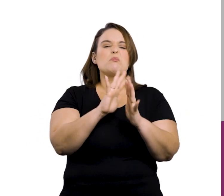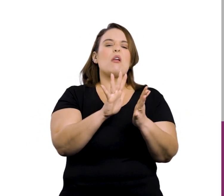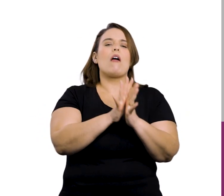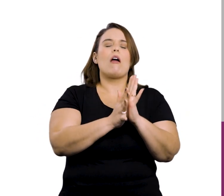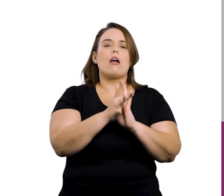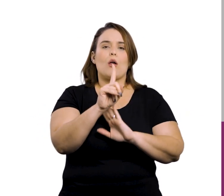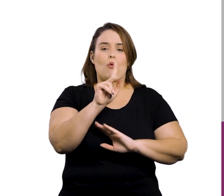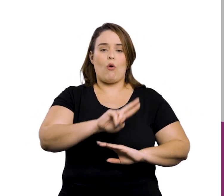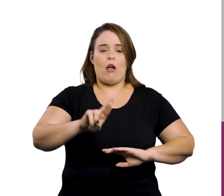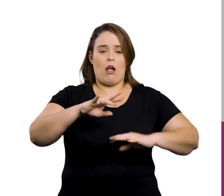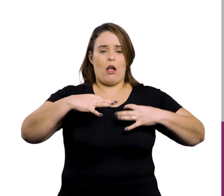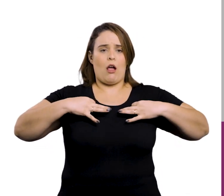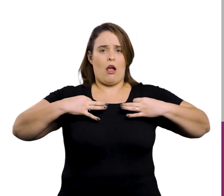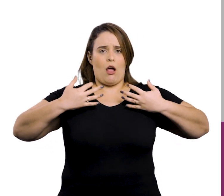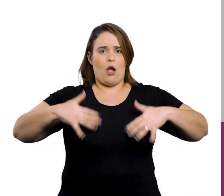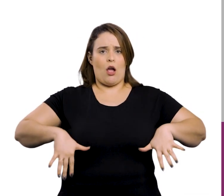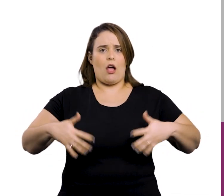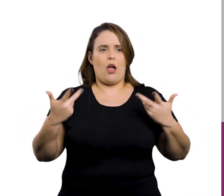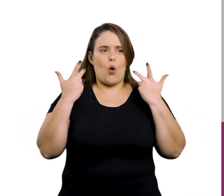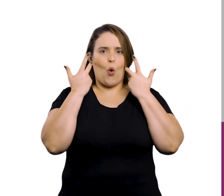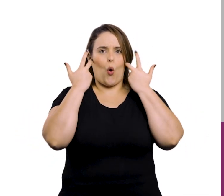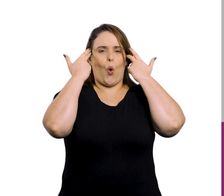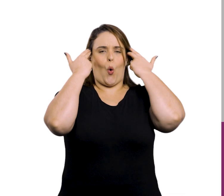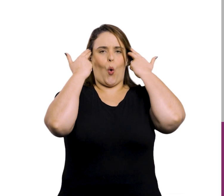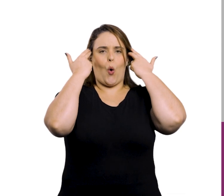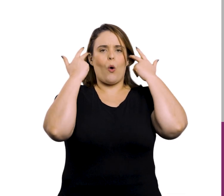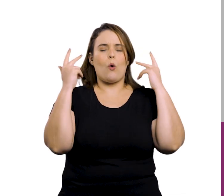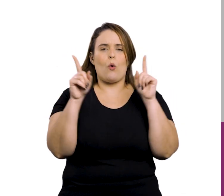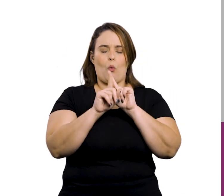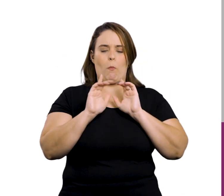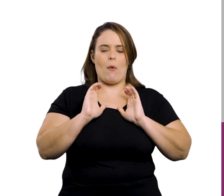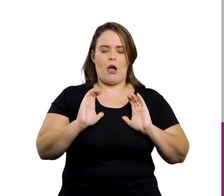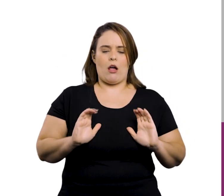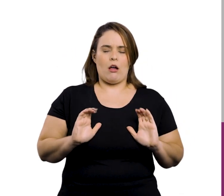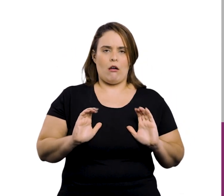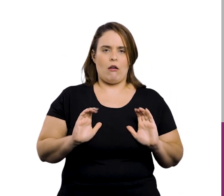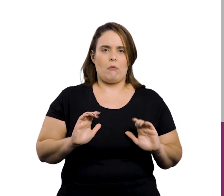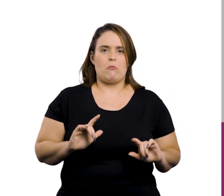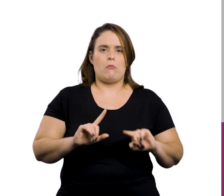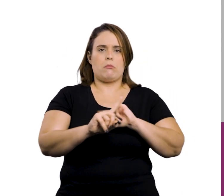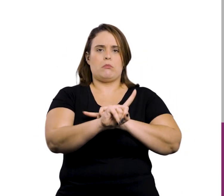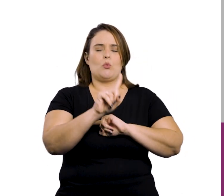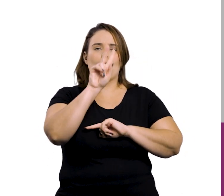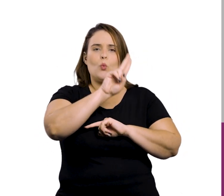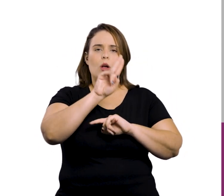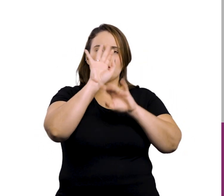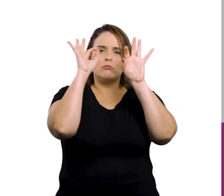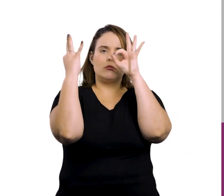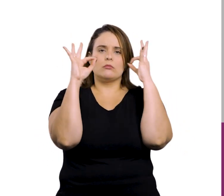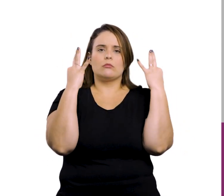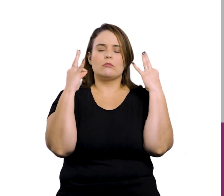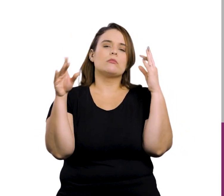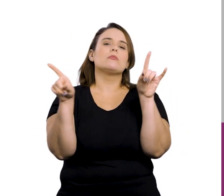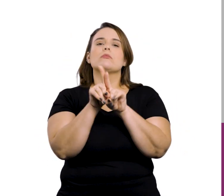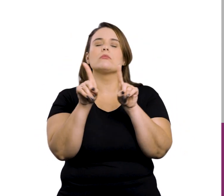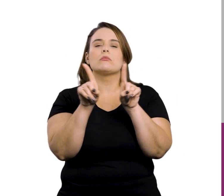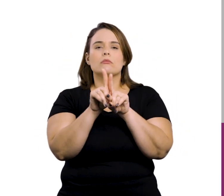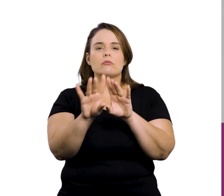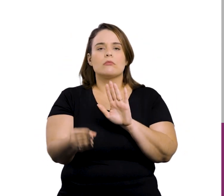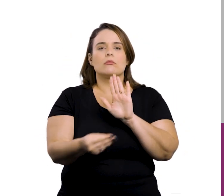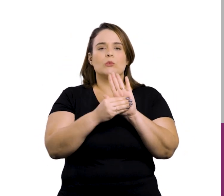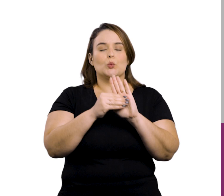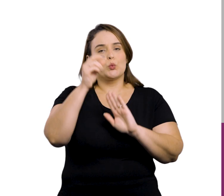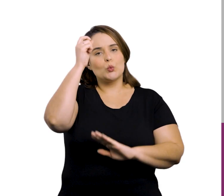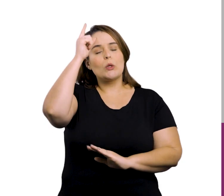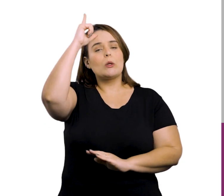a uniformização de vestimentas, cortes de cabelo, comportamentos, proibição do uso de maquiagem e implementação